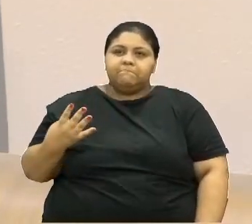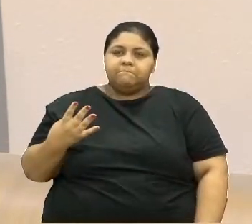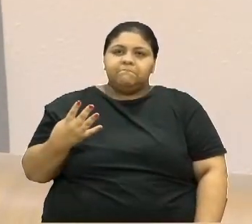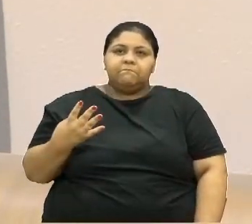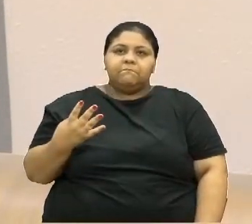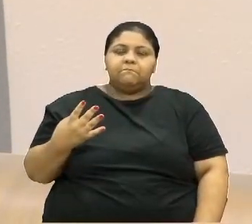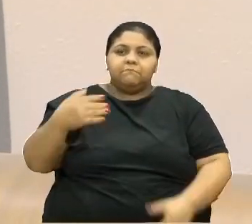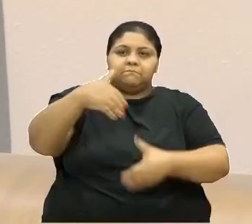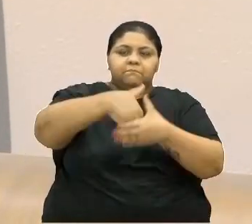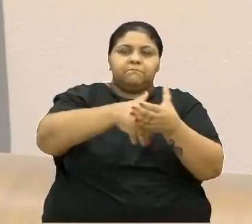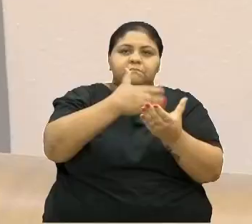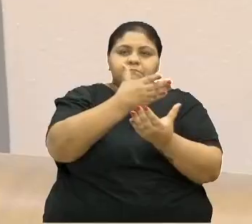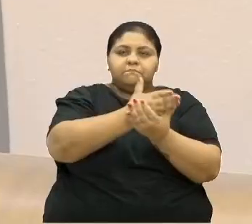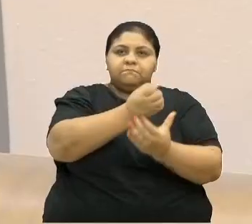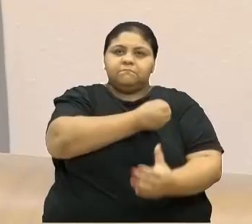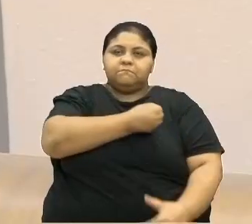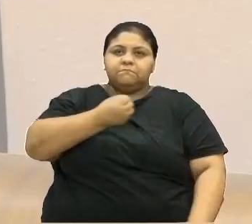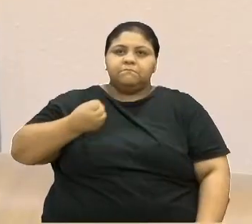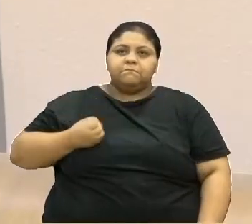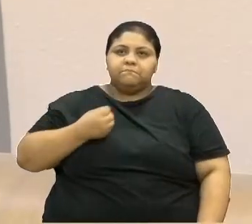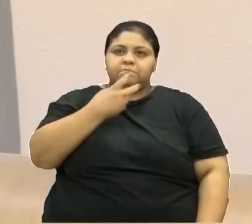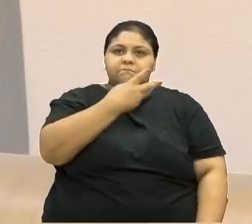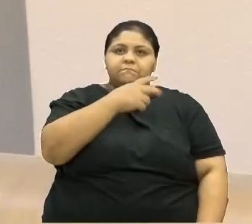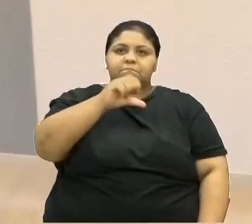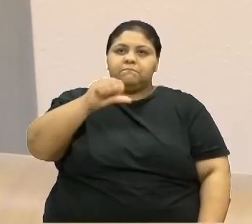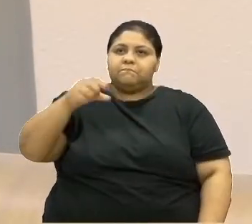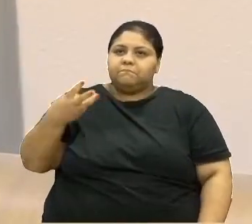236/2024, contido no processo número